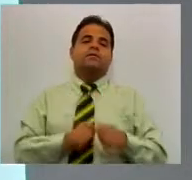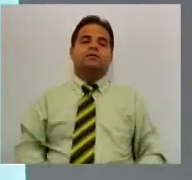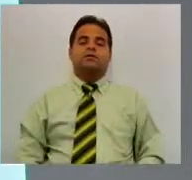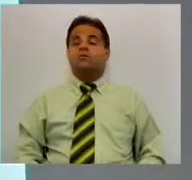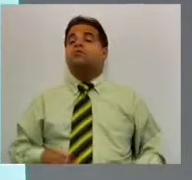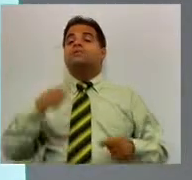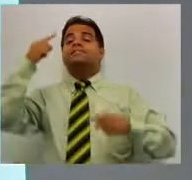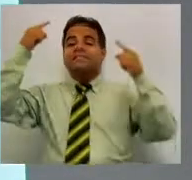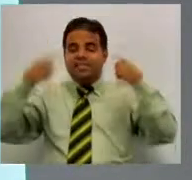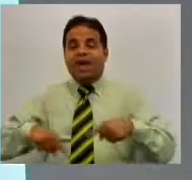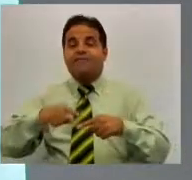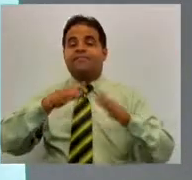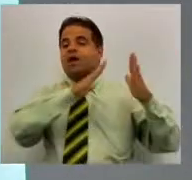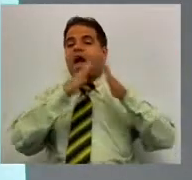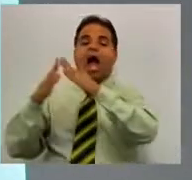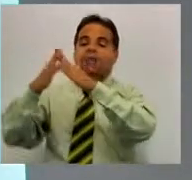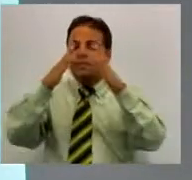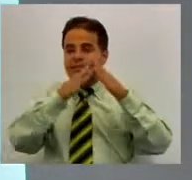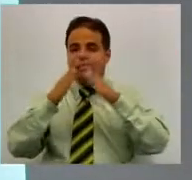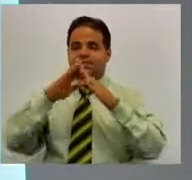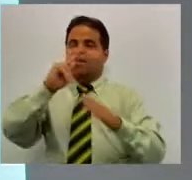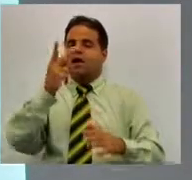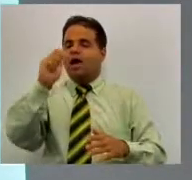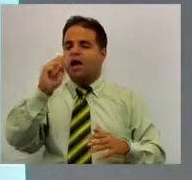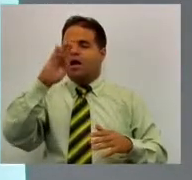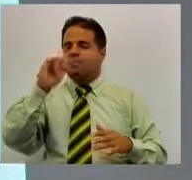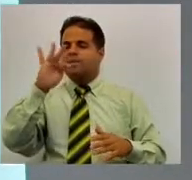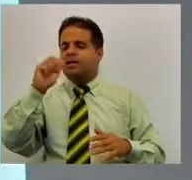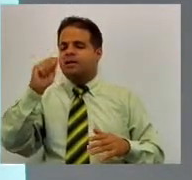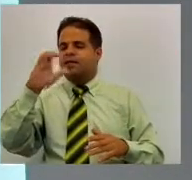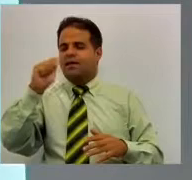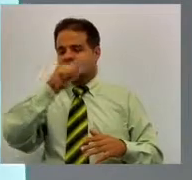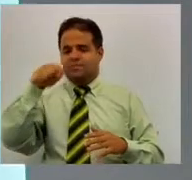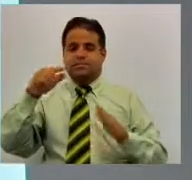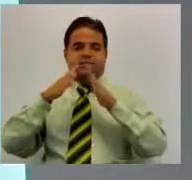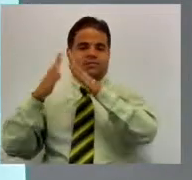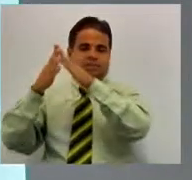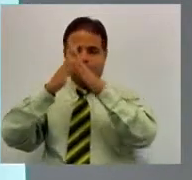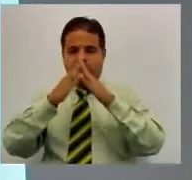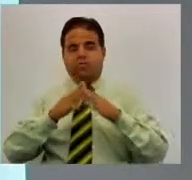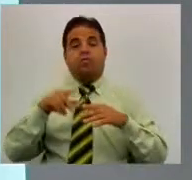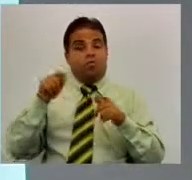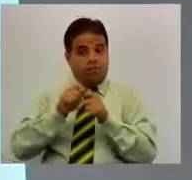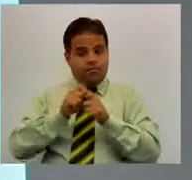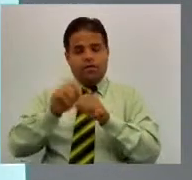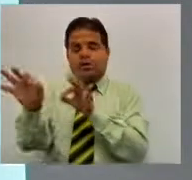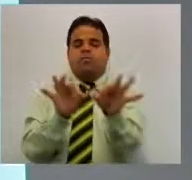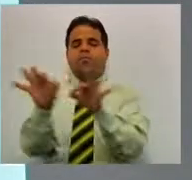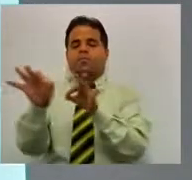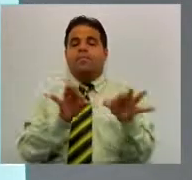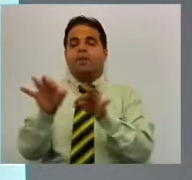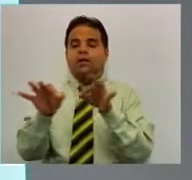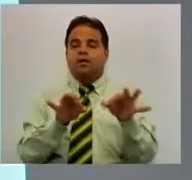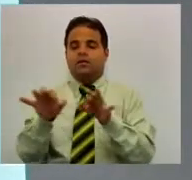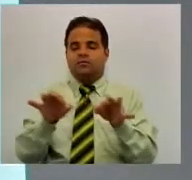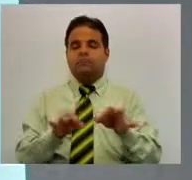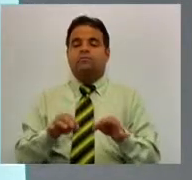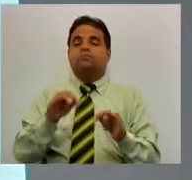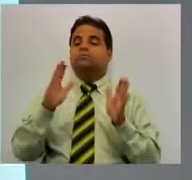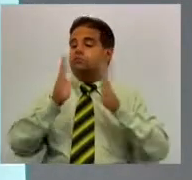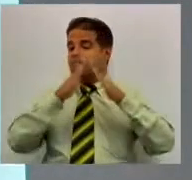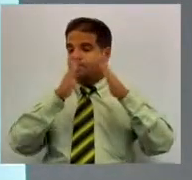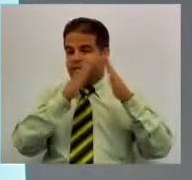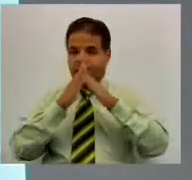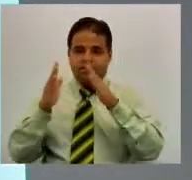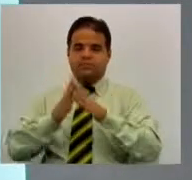Alguns desafios. Habitação, certamente, é um dos maiores desafios que a gente tem. Foi feito um plano de habitação